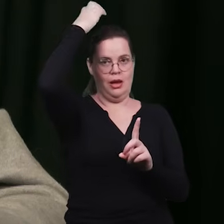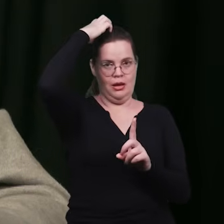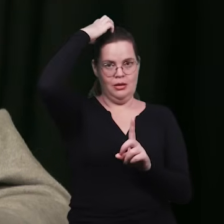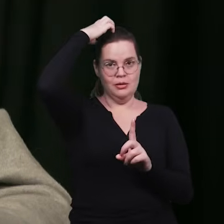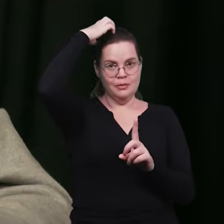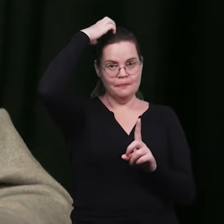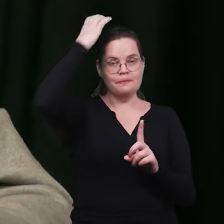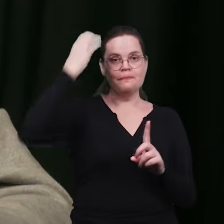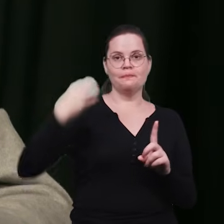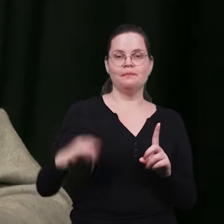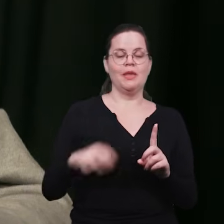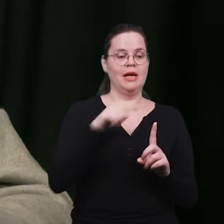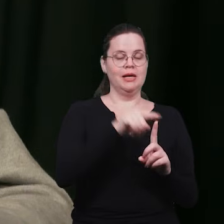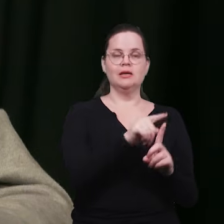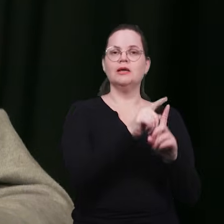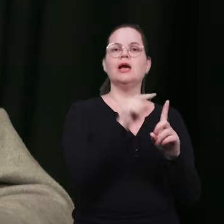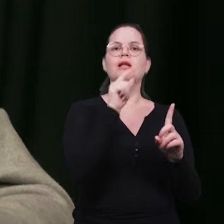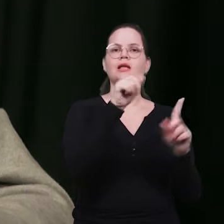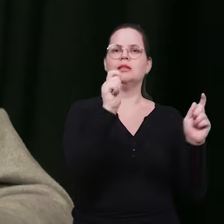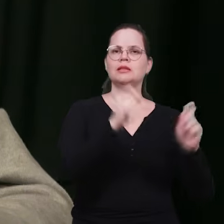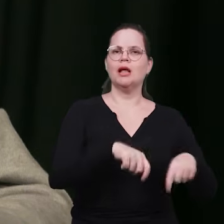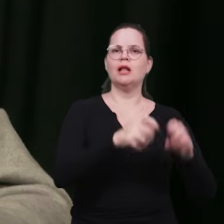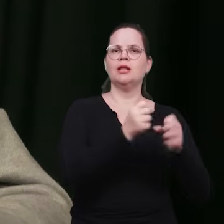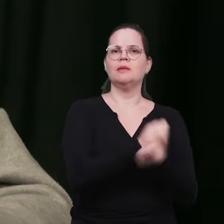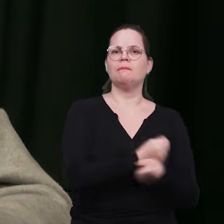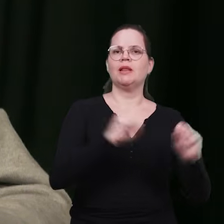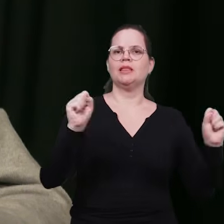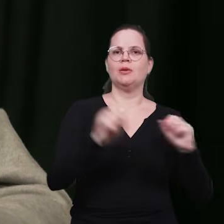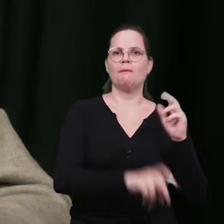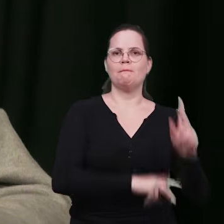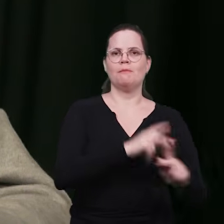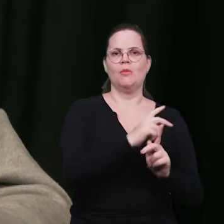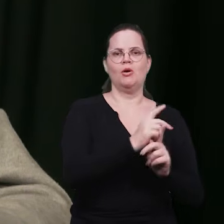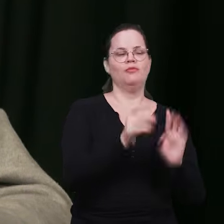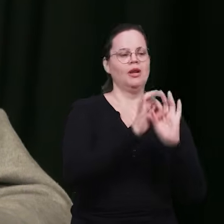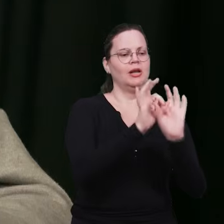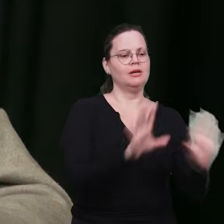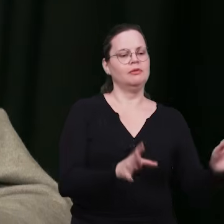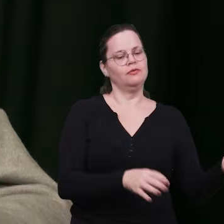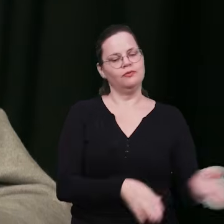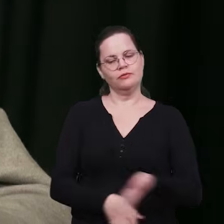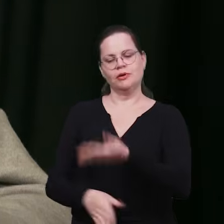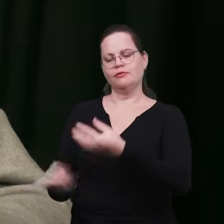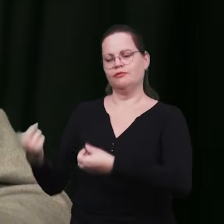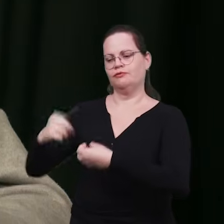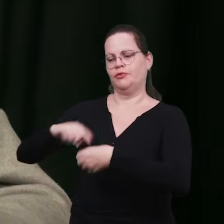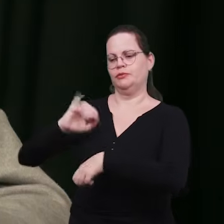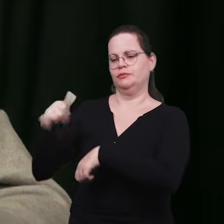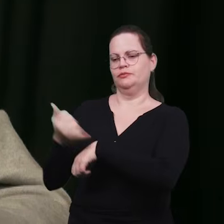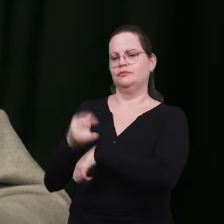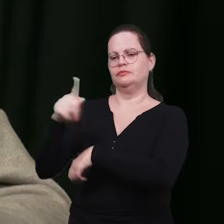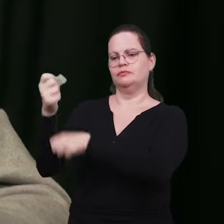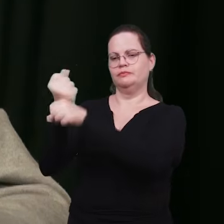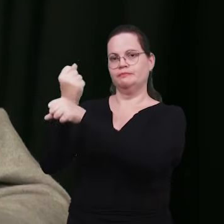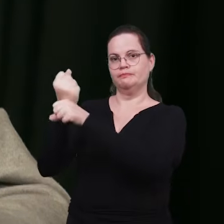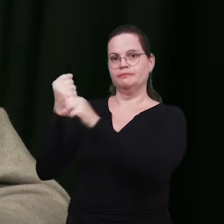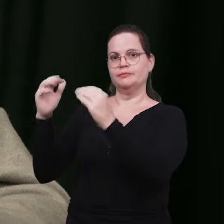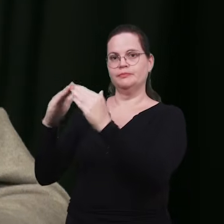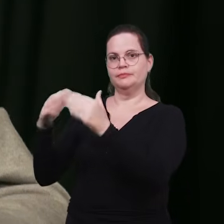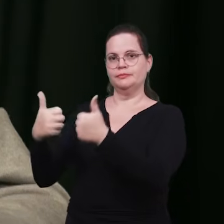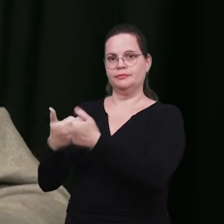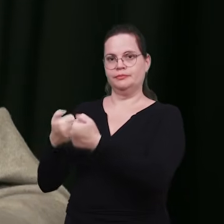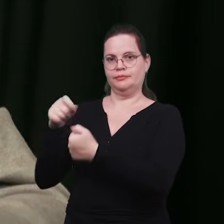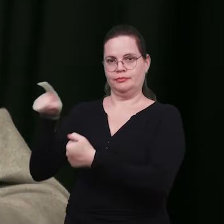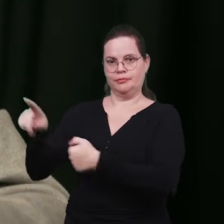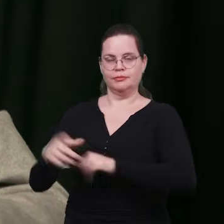para autorizar o povo voltar para Jerusalém para construir o templo.